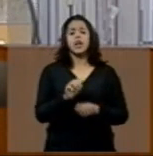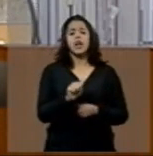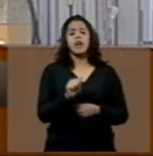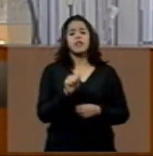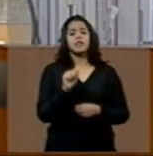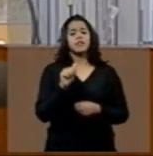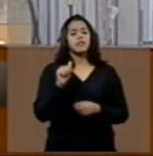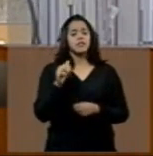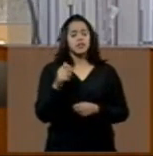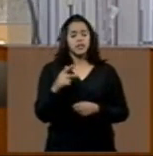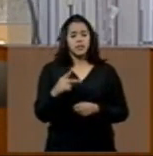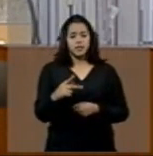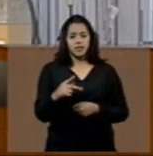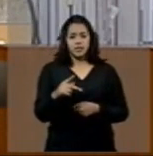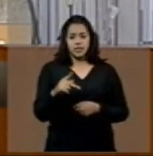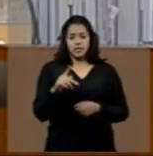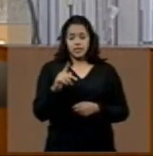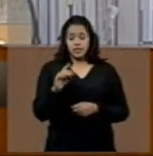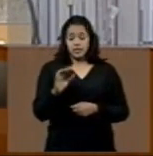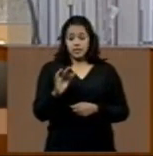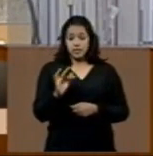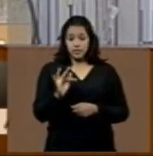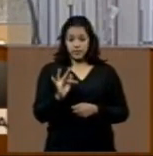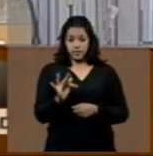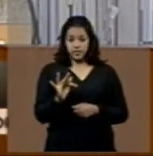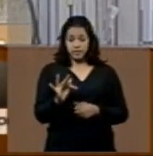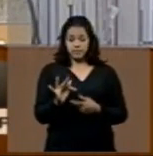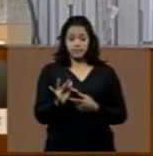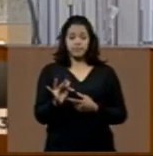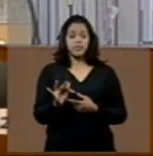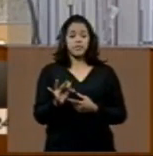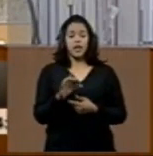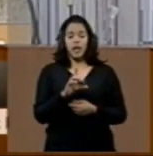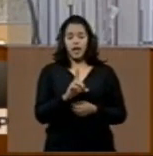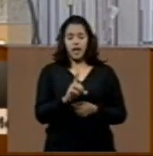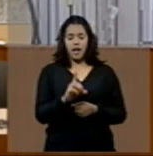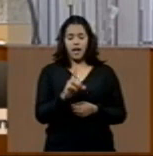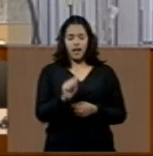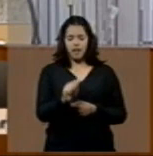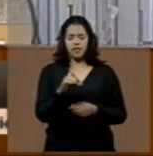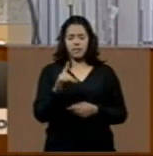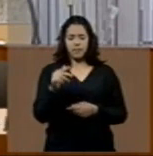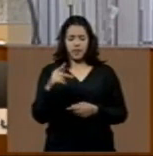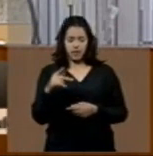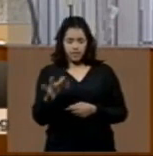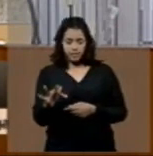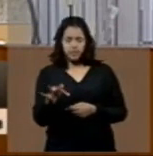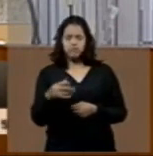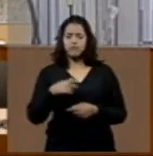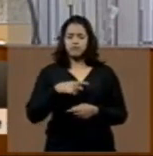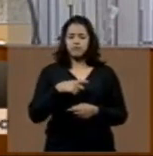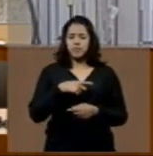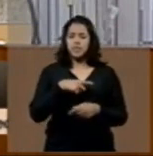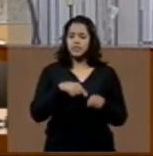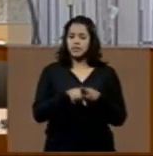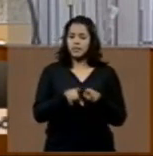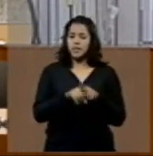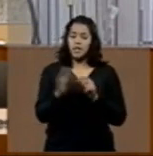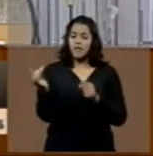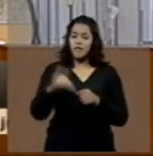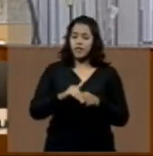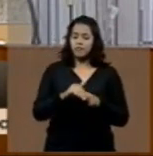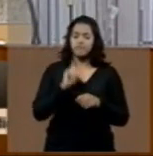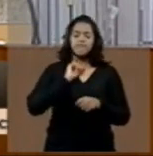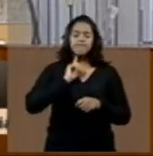fundamental e ainda apregou pelo programa conjunto recurso extraordinário 958-252 procedente de